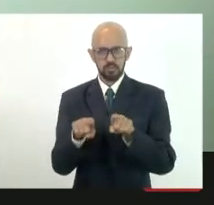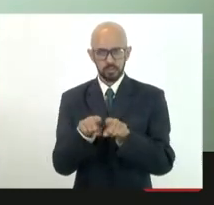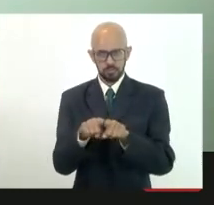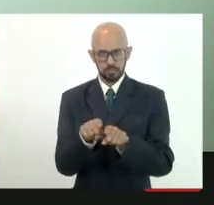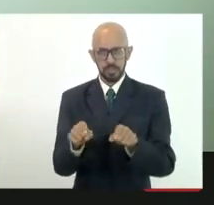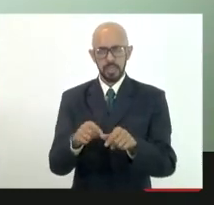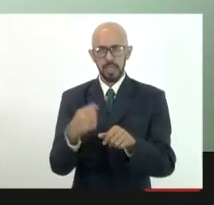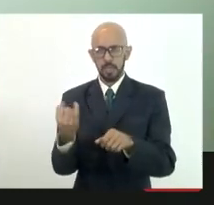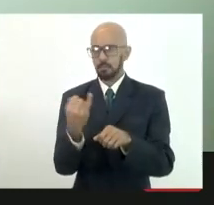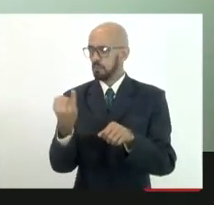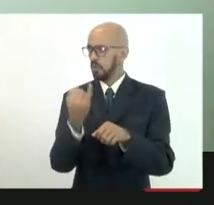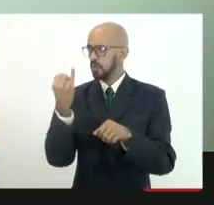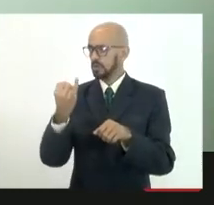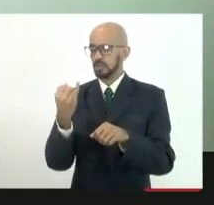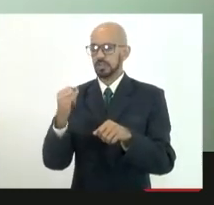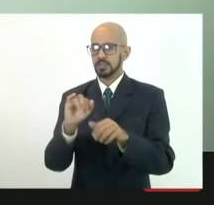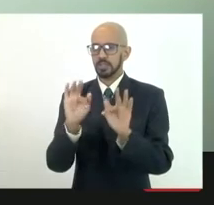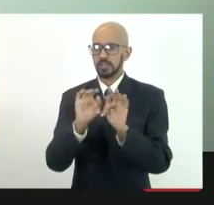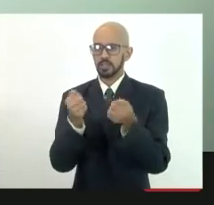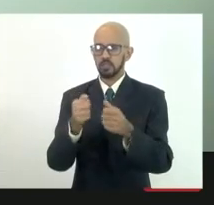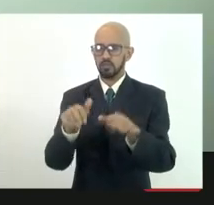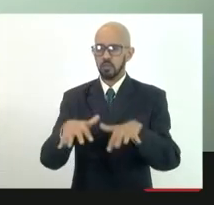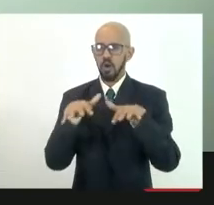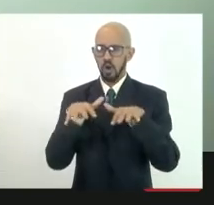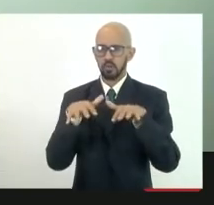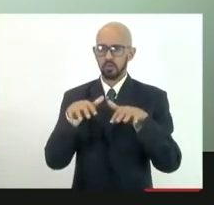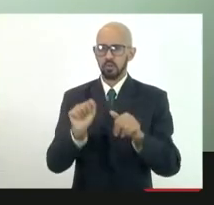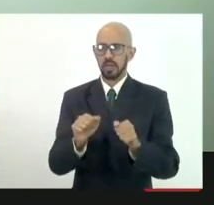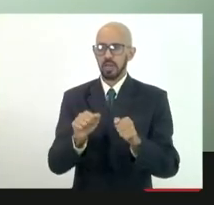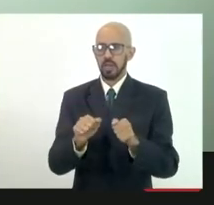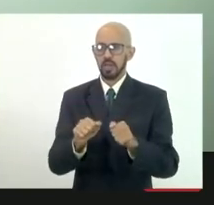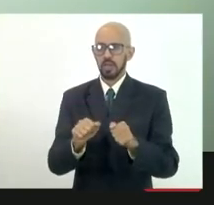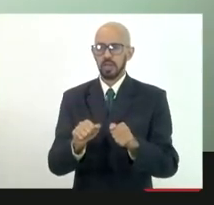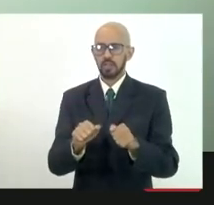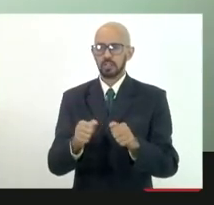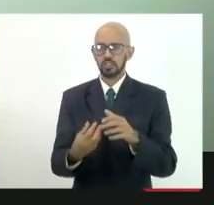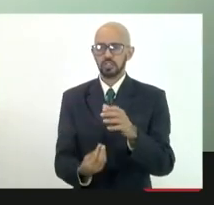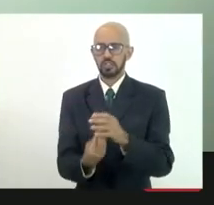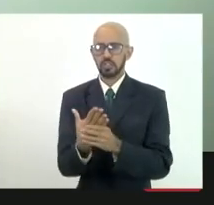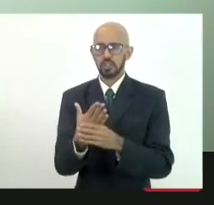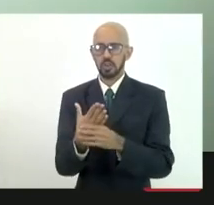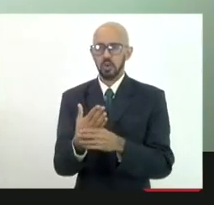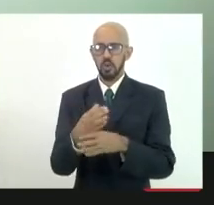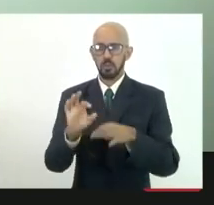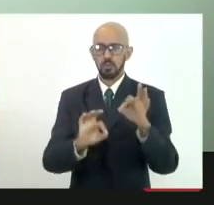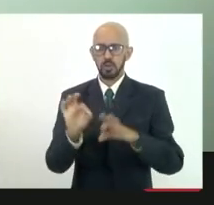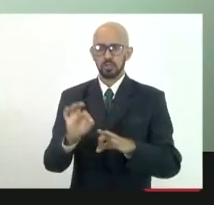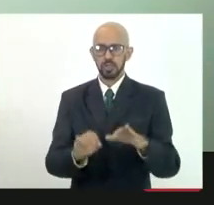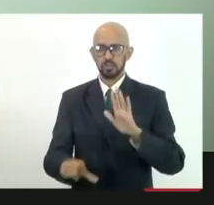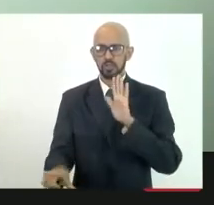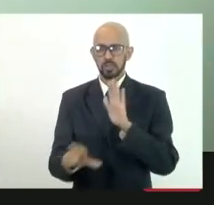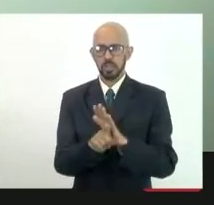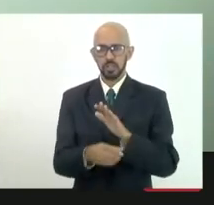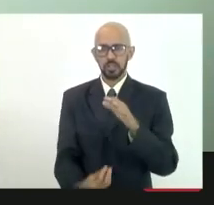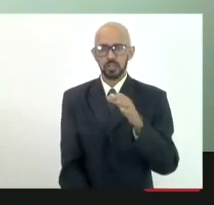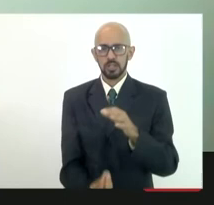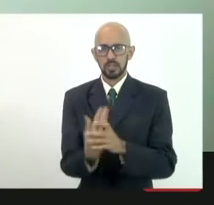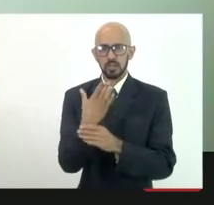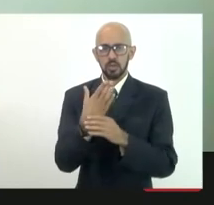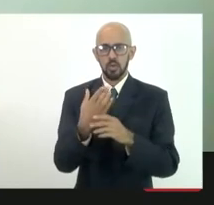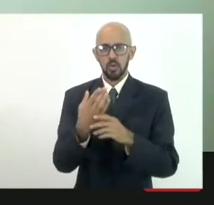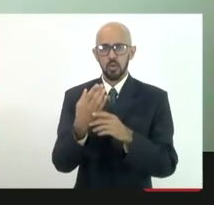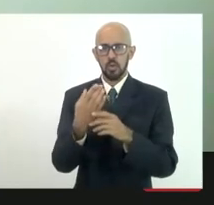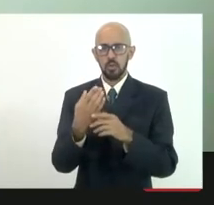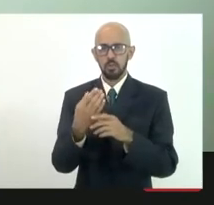a importância desse fórum, nós construímos um projeto de lei que instituiu uma política de combate e